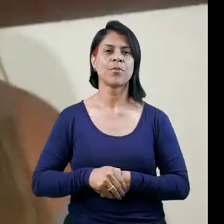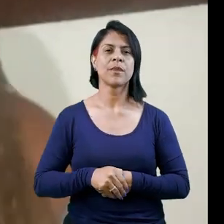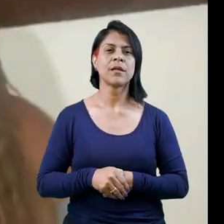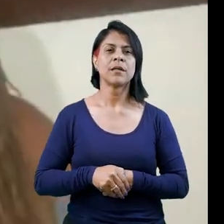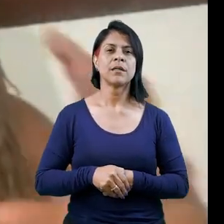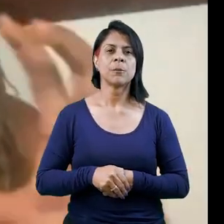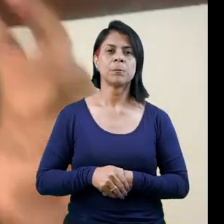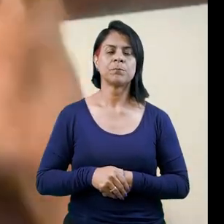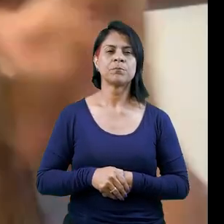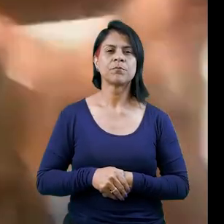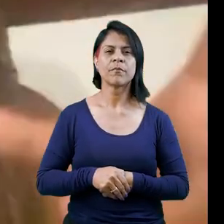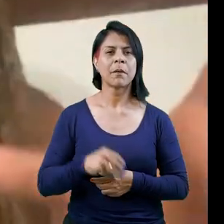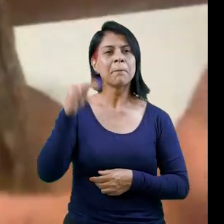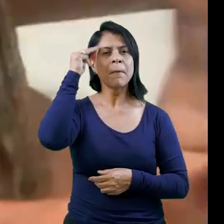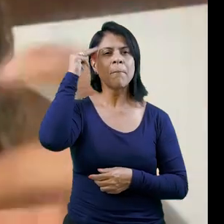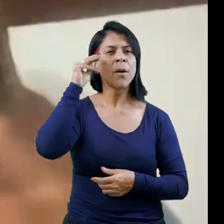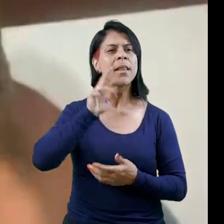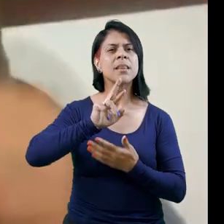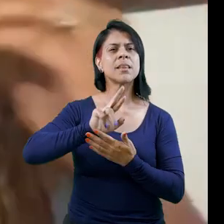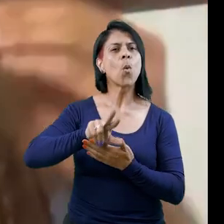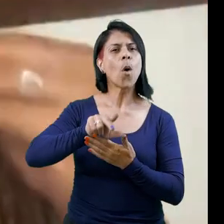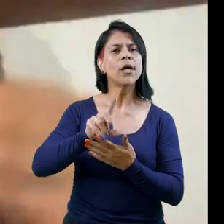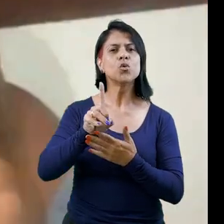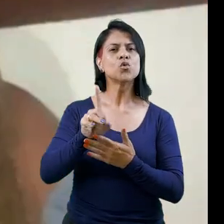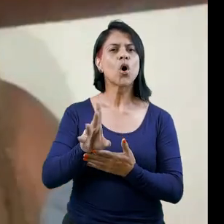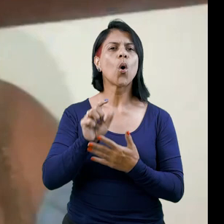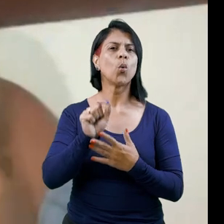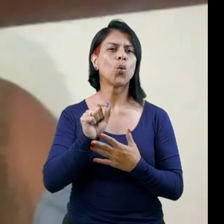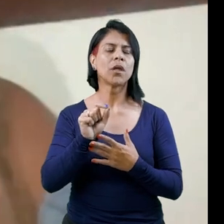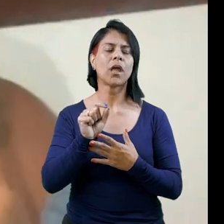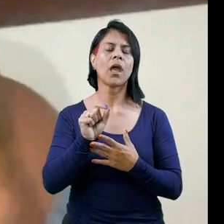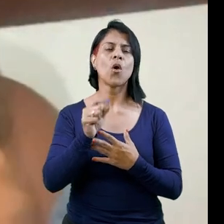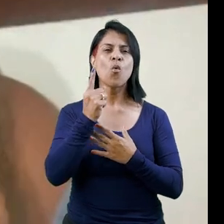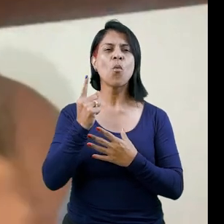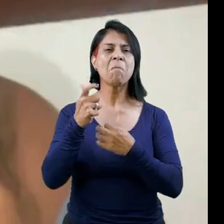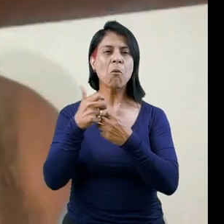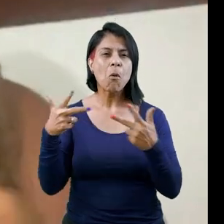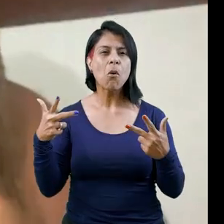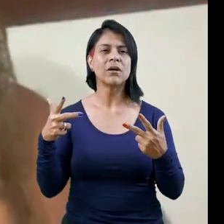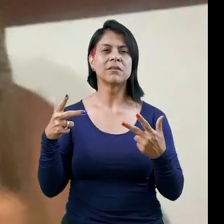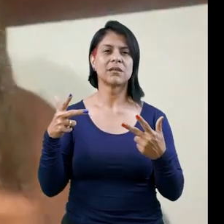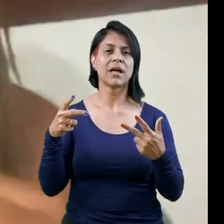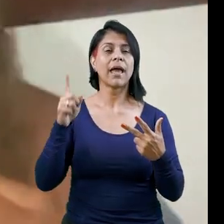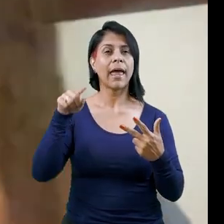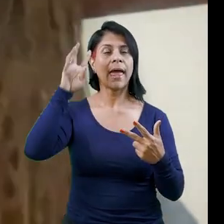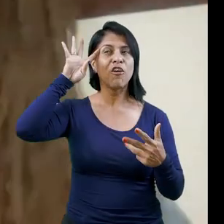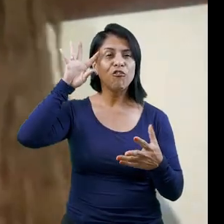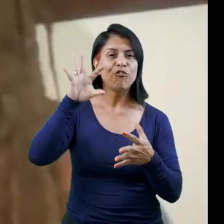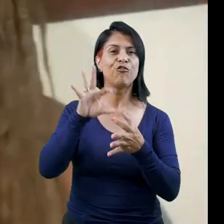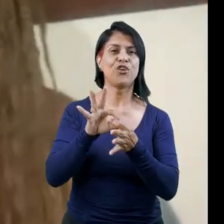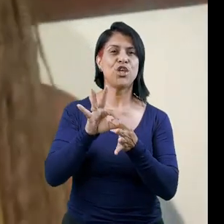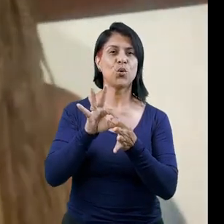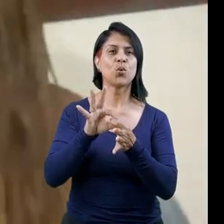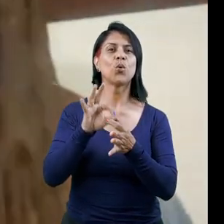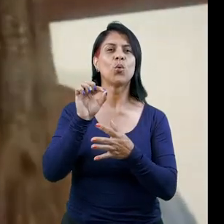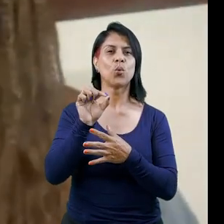é uma exclusividade, ela não está necessariamente vinculada